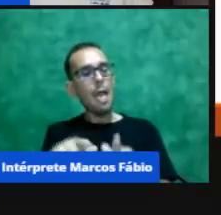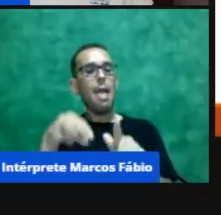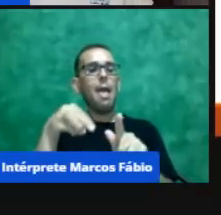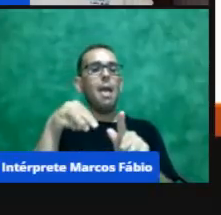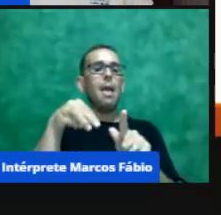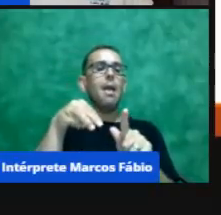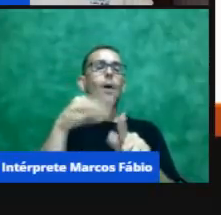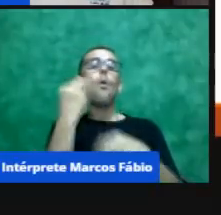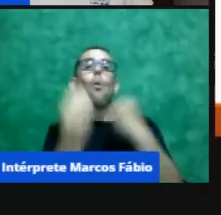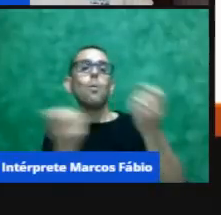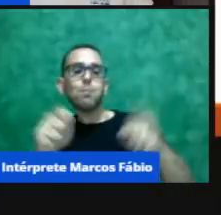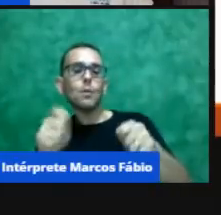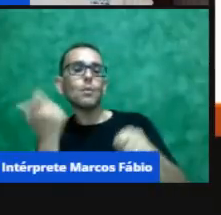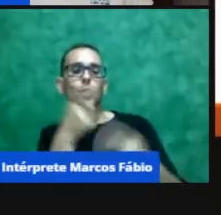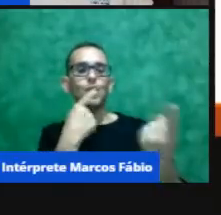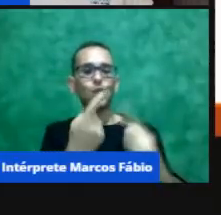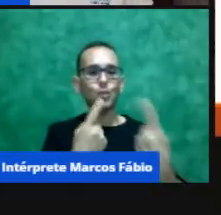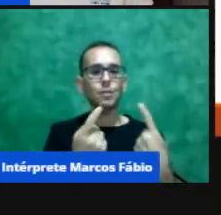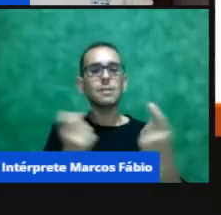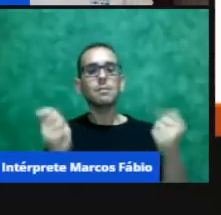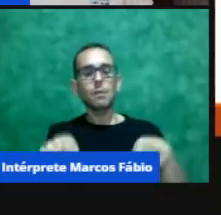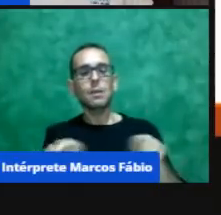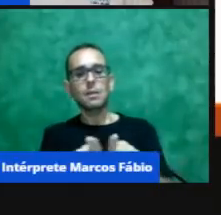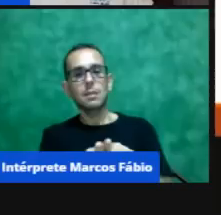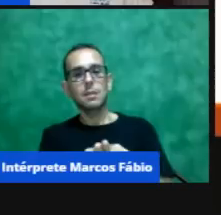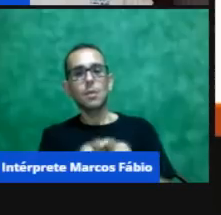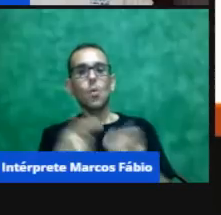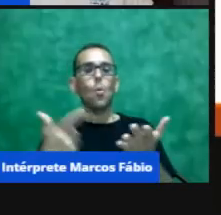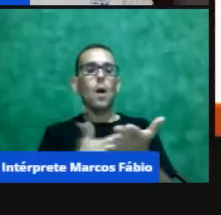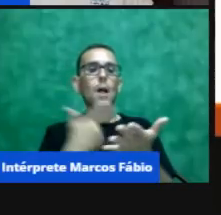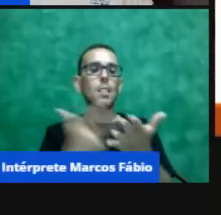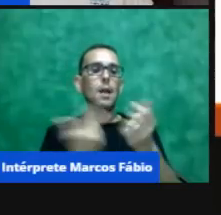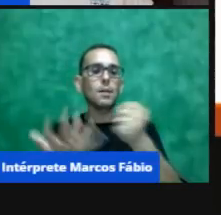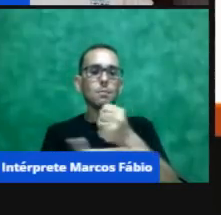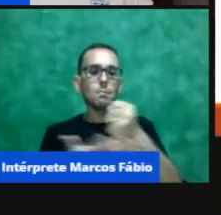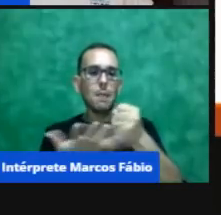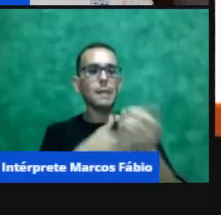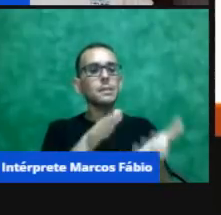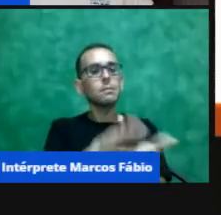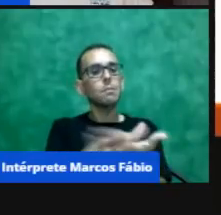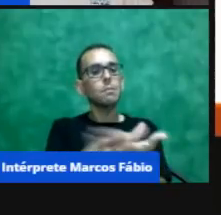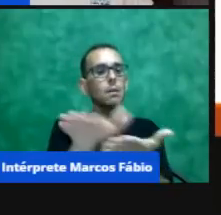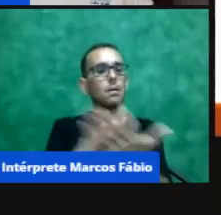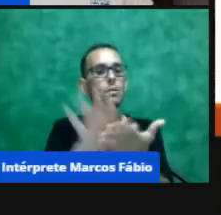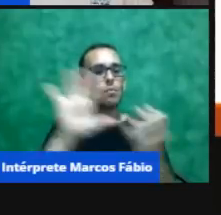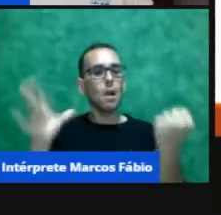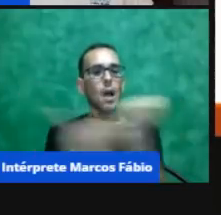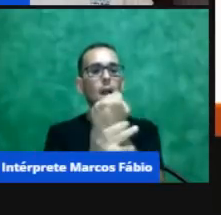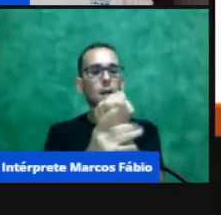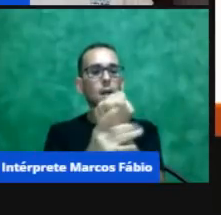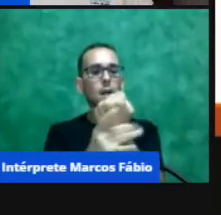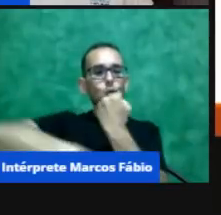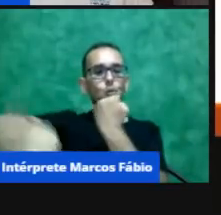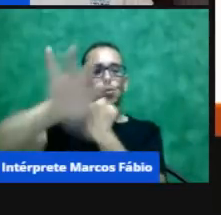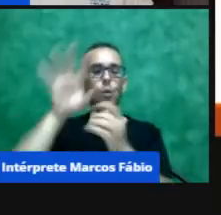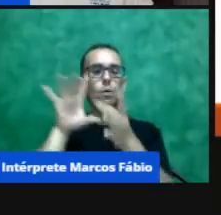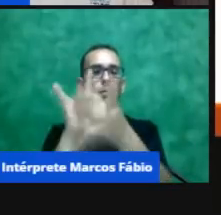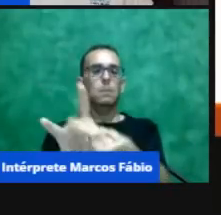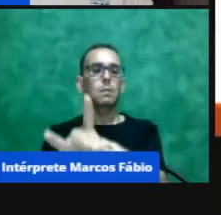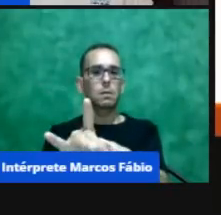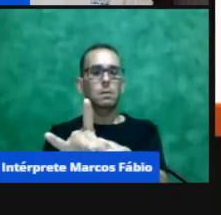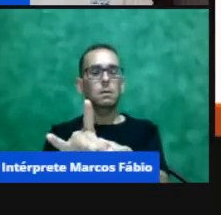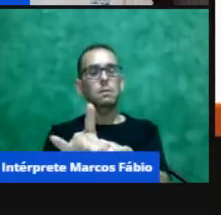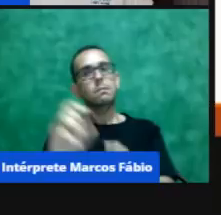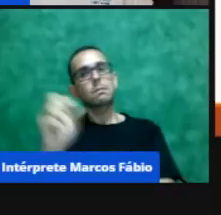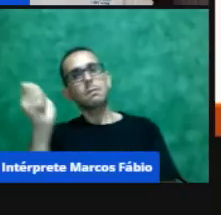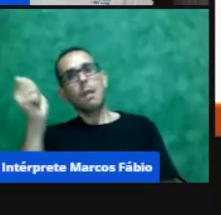para a gente conseguir discutir. Conforme eu falei, o caderno base impresso é a forma que a gente garante a todos participar, independente se